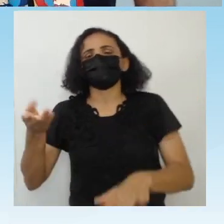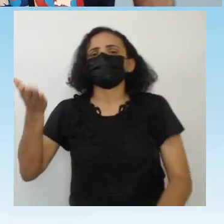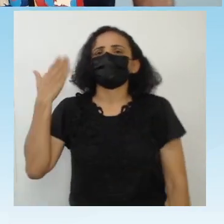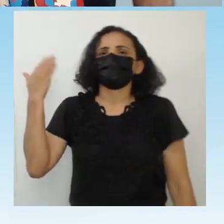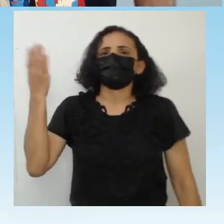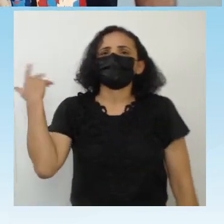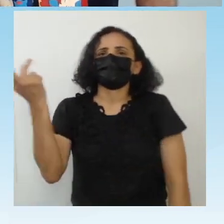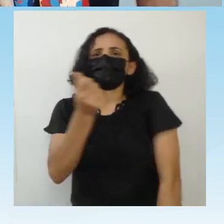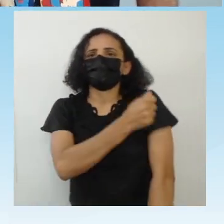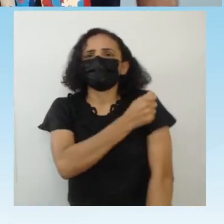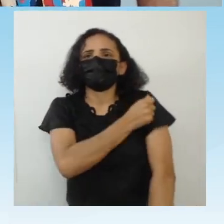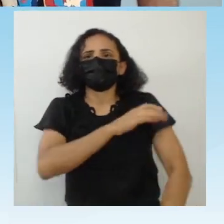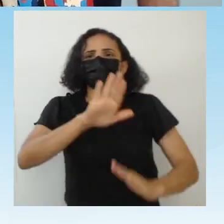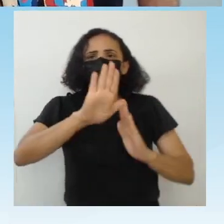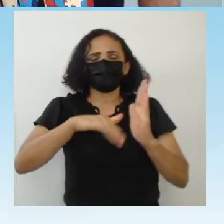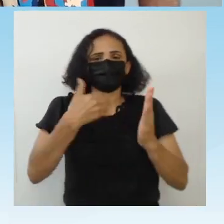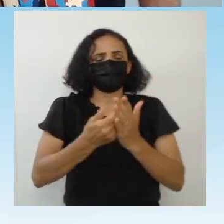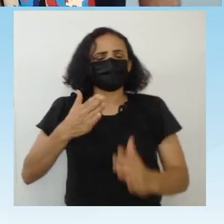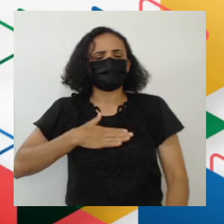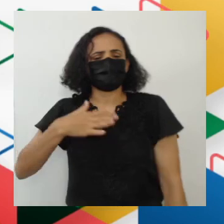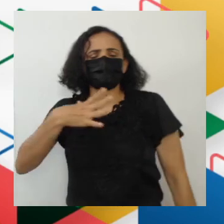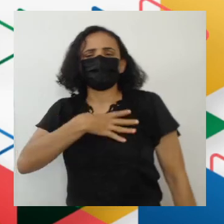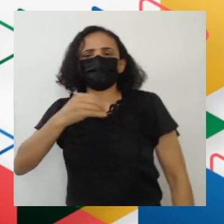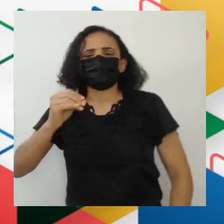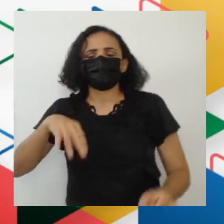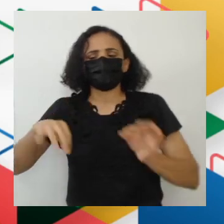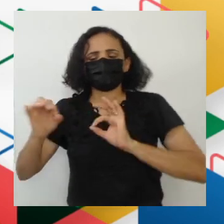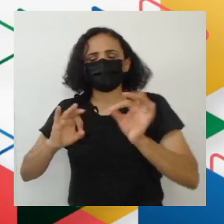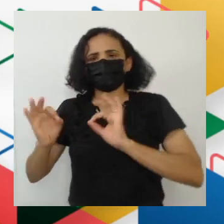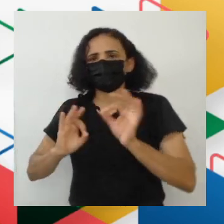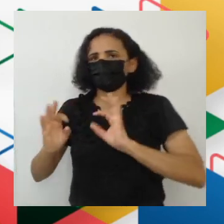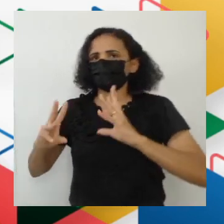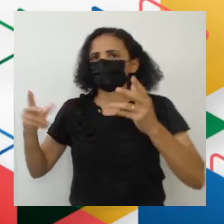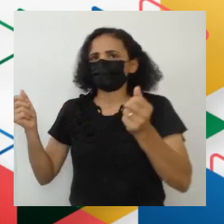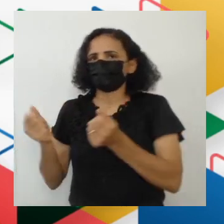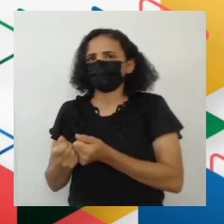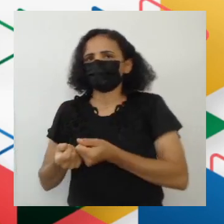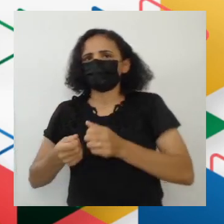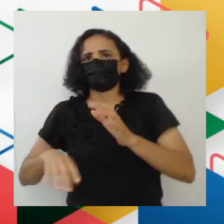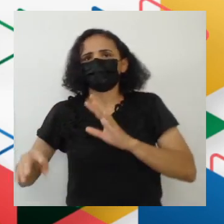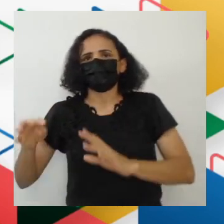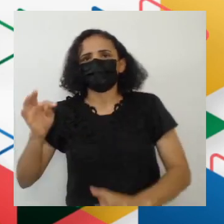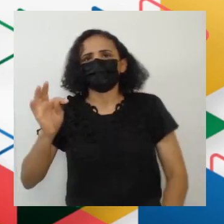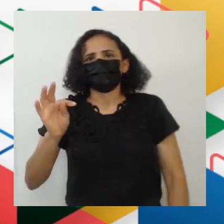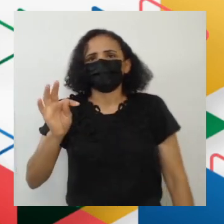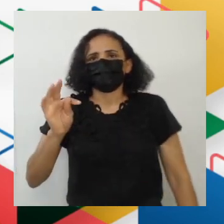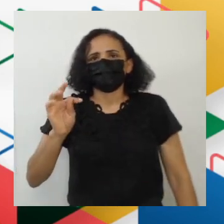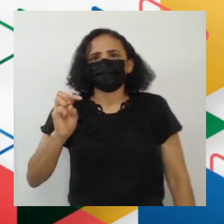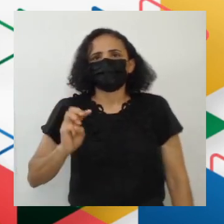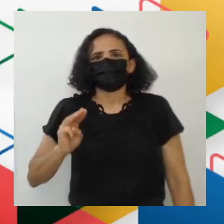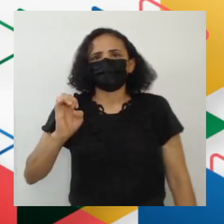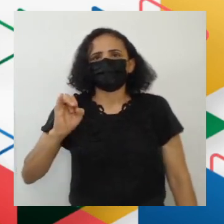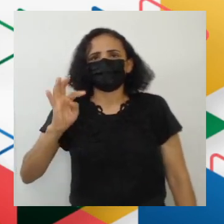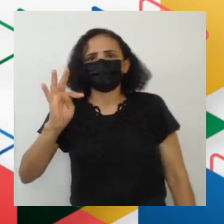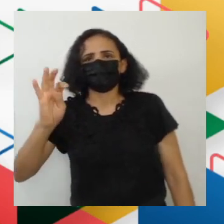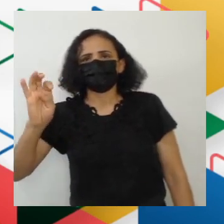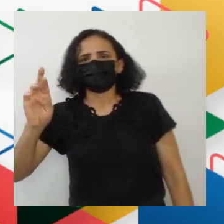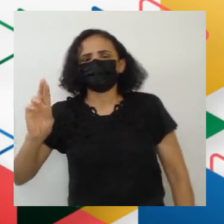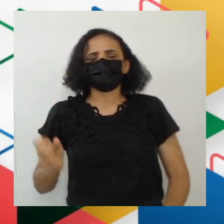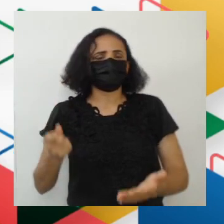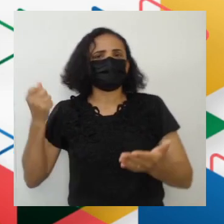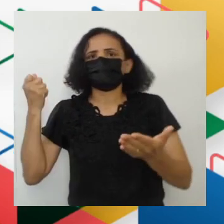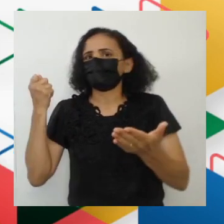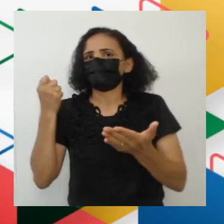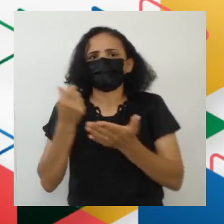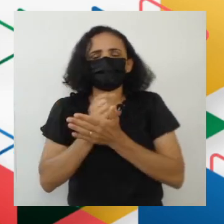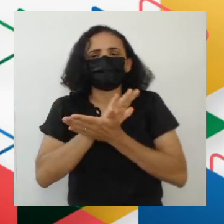os alunos do colégio do meu filho se mobilizaram, através do Twitter, para não comprarem na cantina da escola naquele